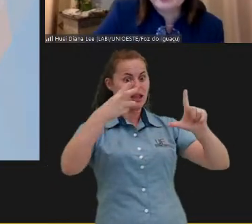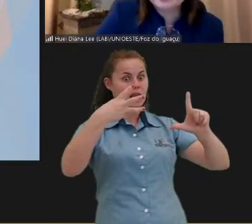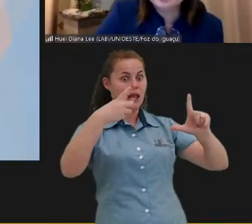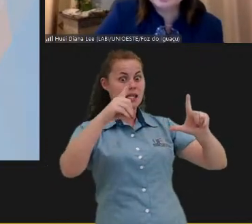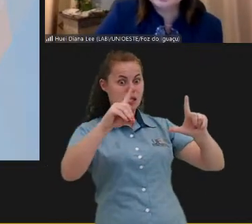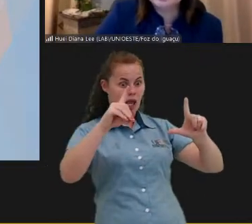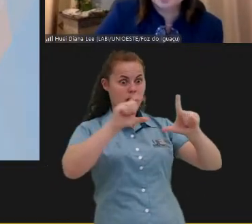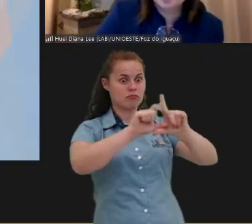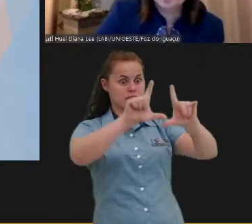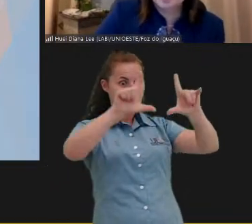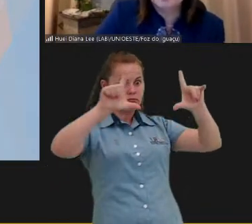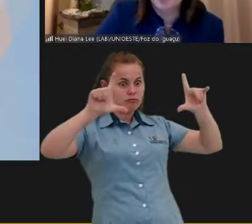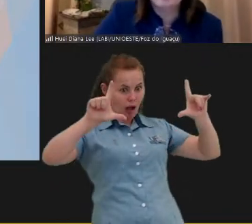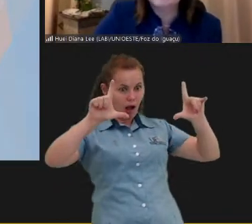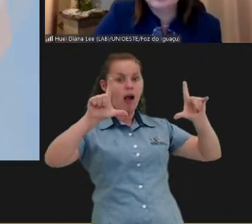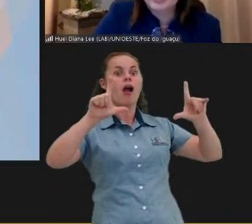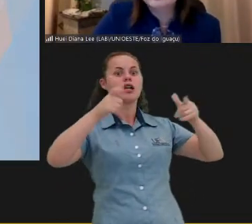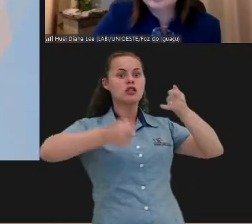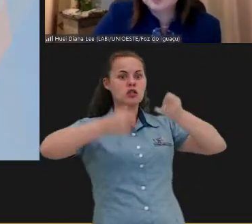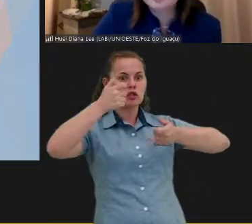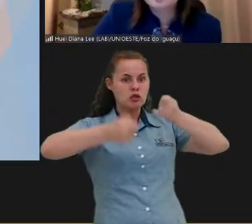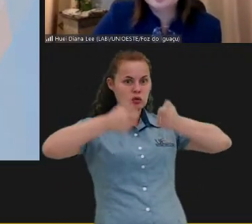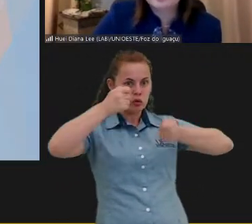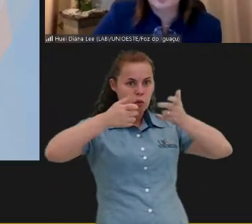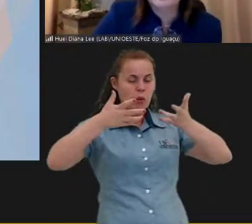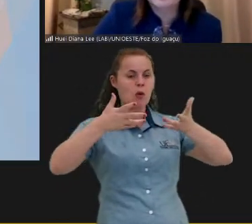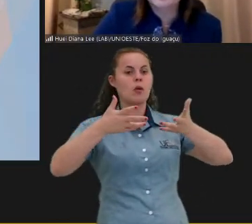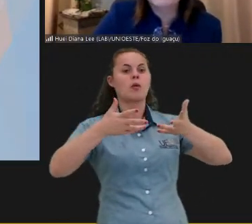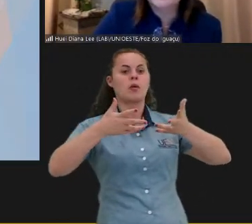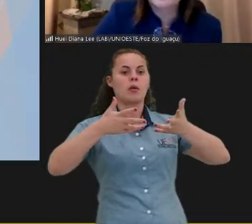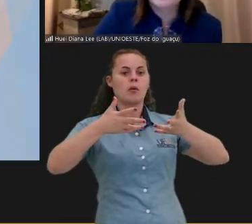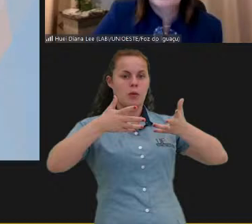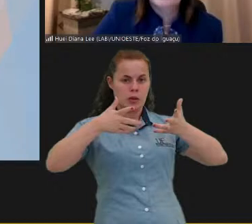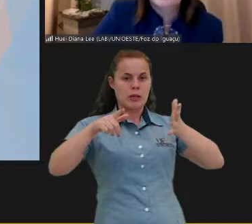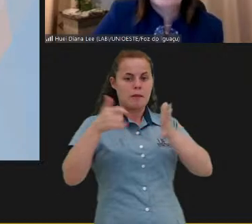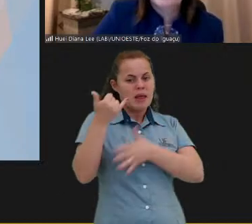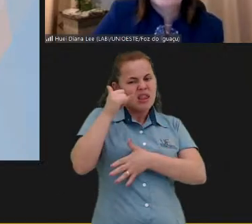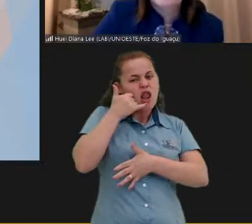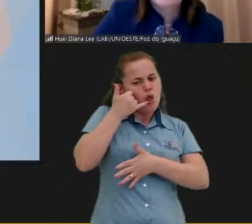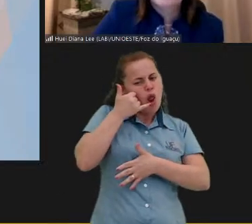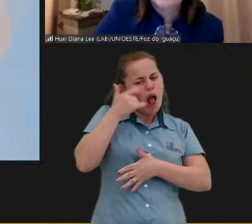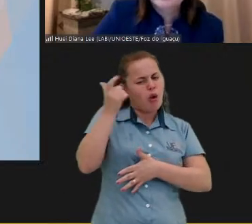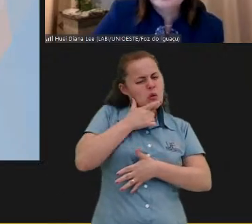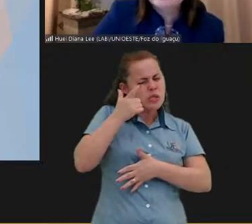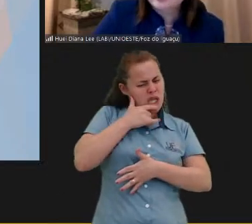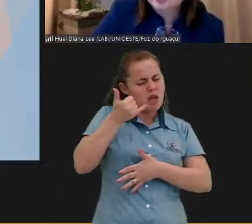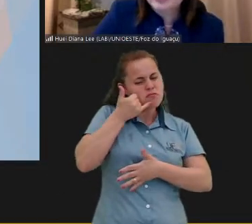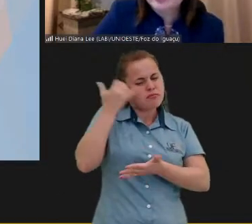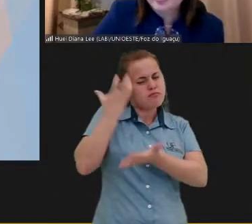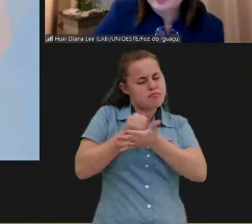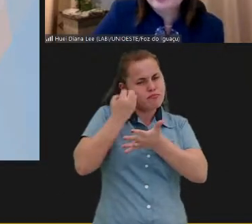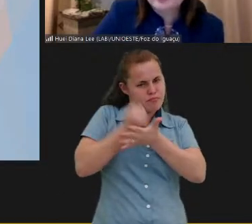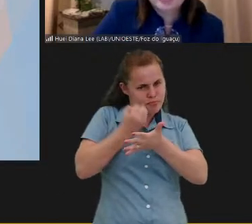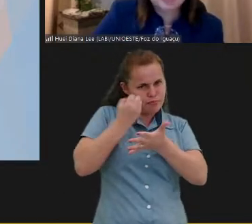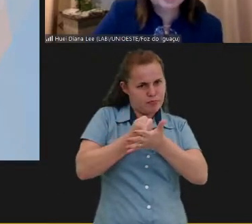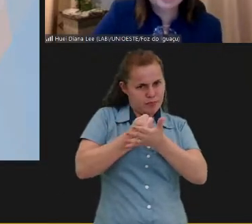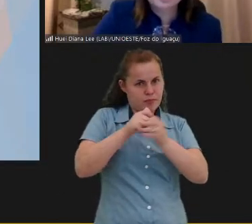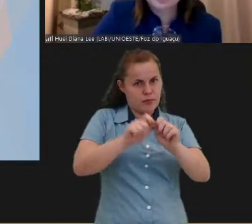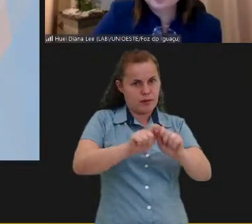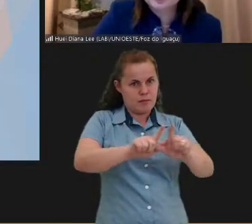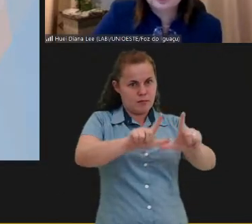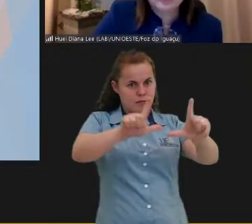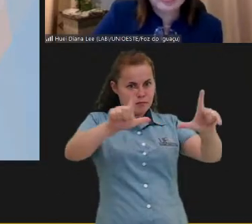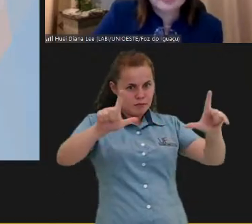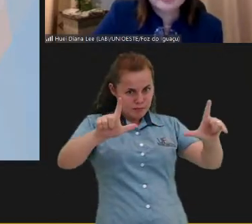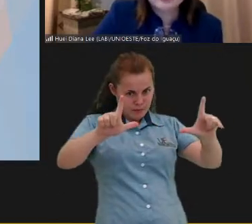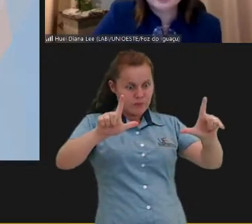a parte de jogo móvel, né, num dispositivo móvel. A realidade aumentada, acredito que